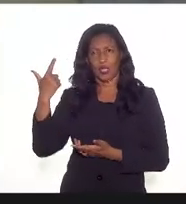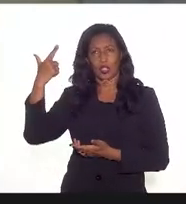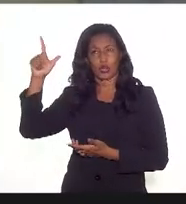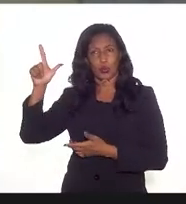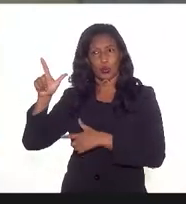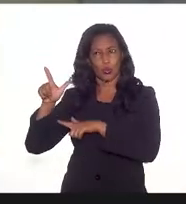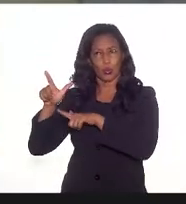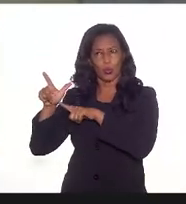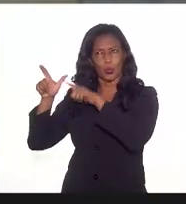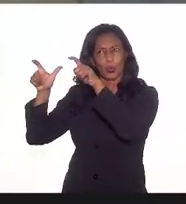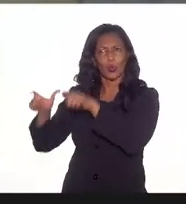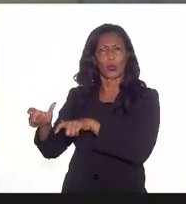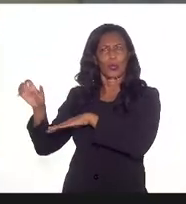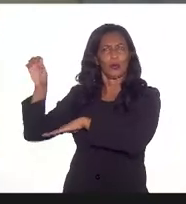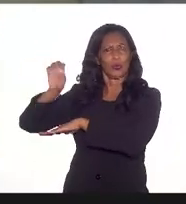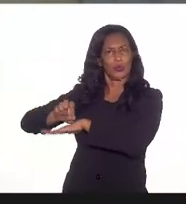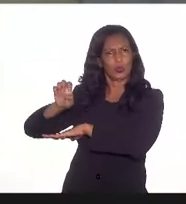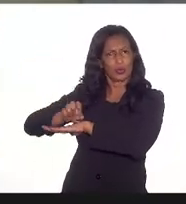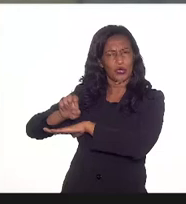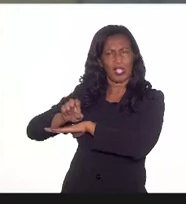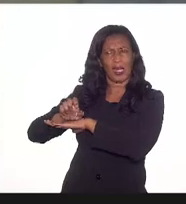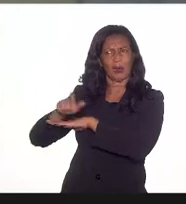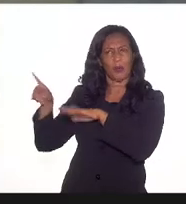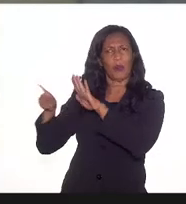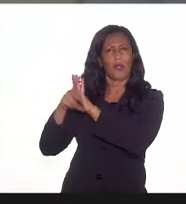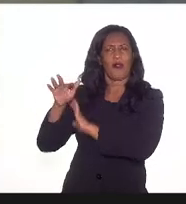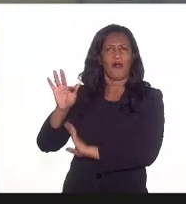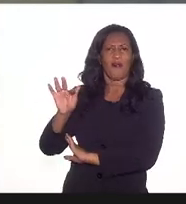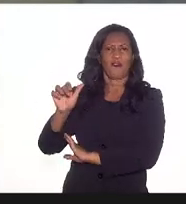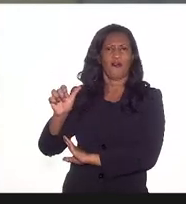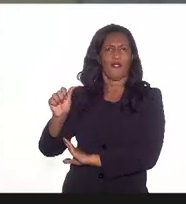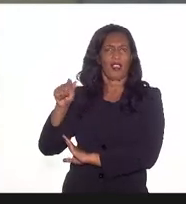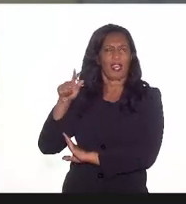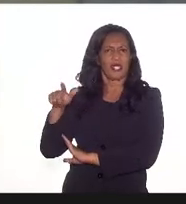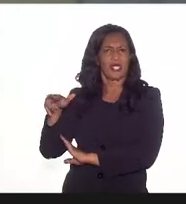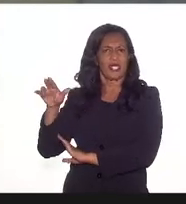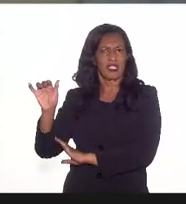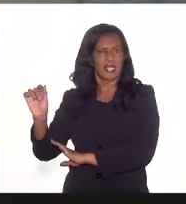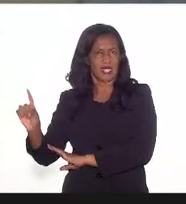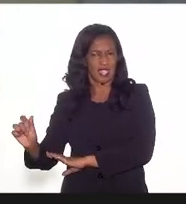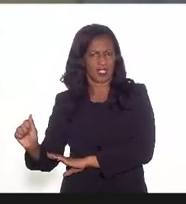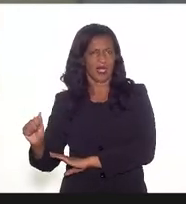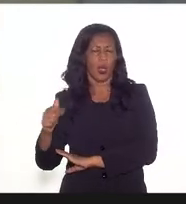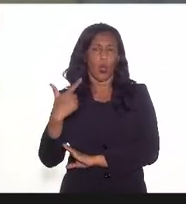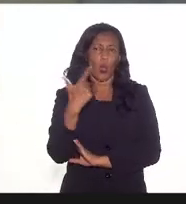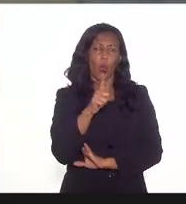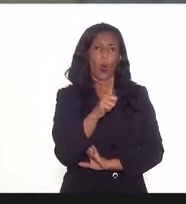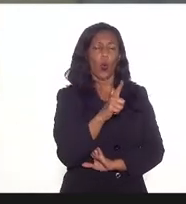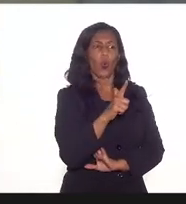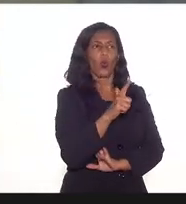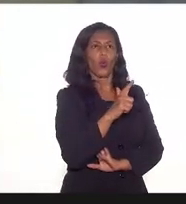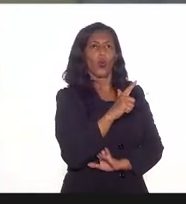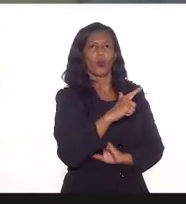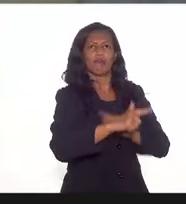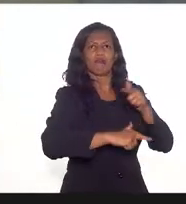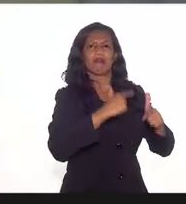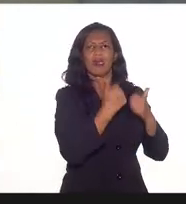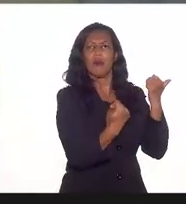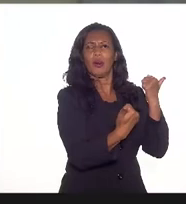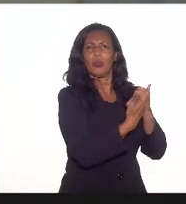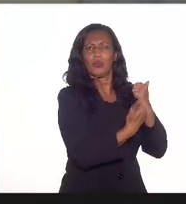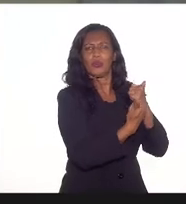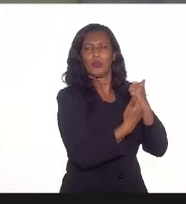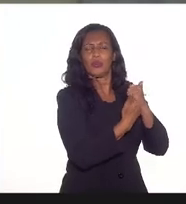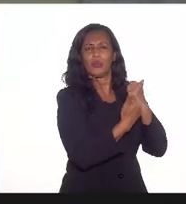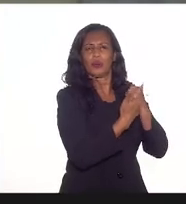do Estado, principalmente da área da Fazenda, ou eram carros comissionados da iniciativa